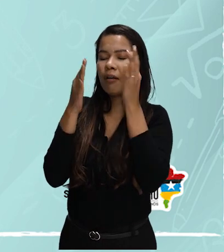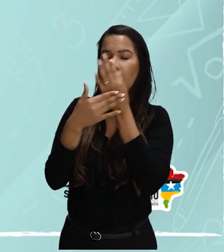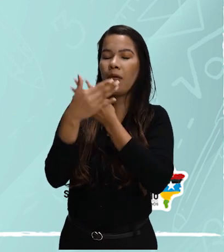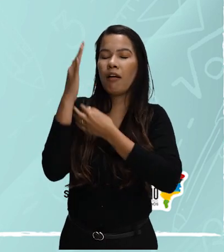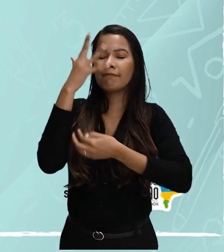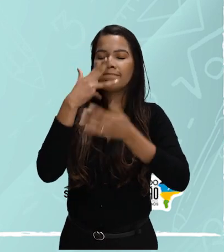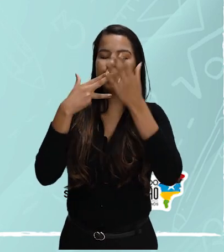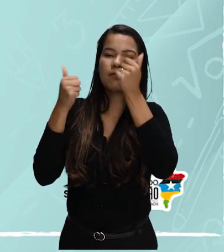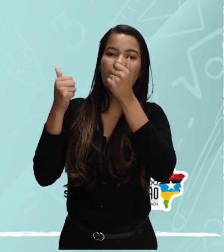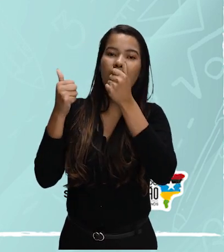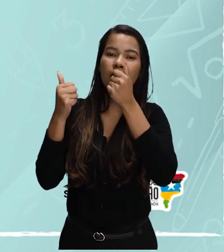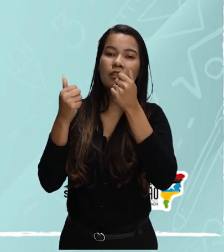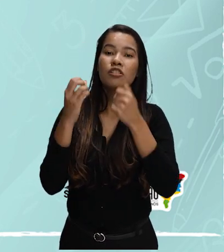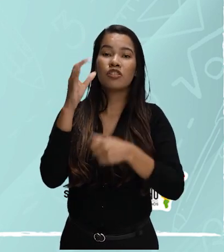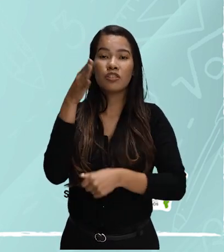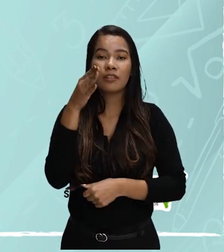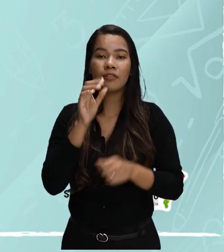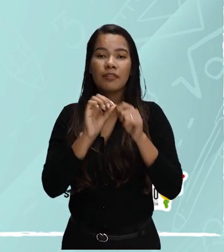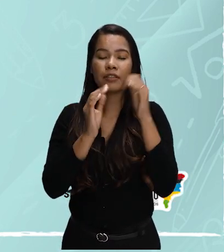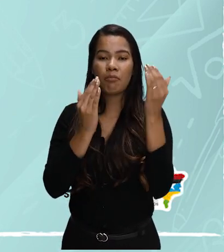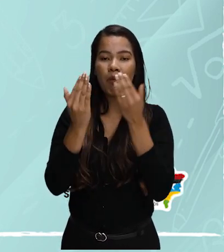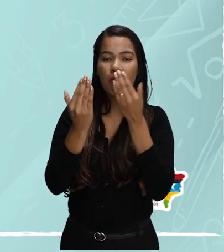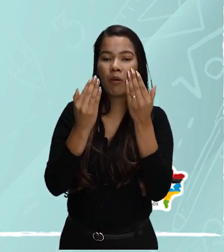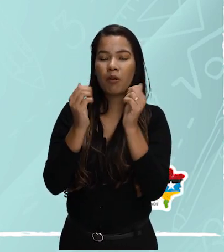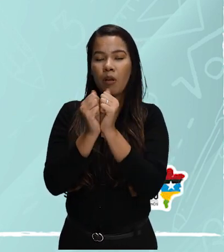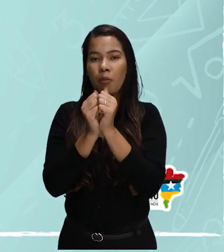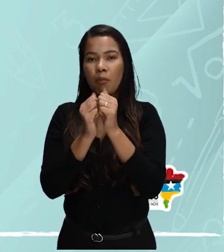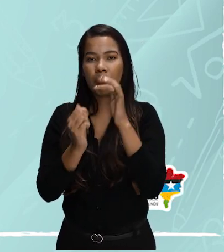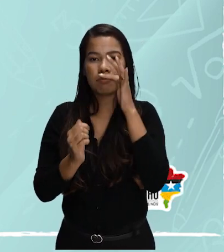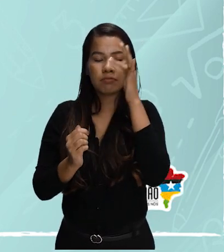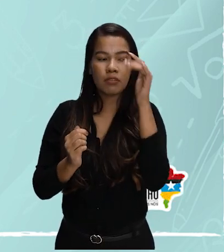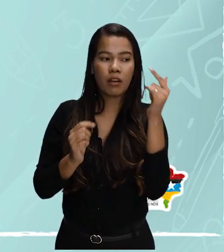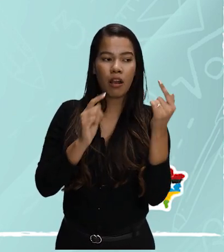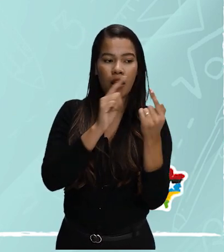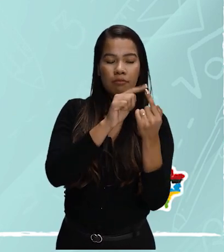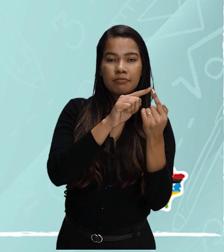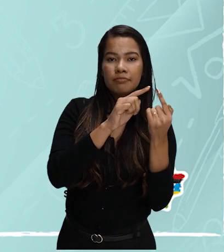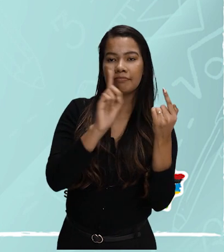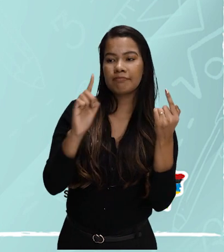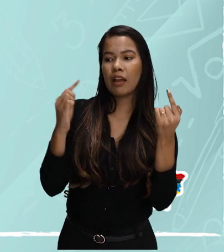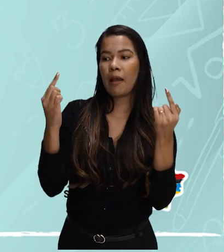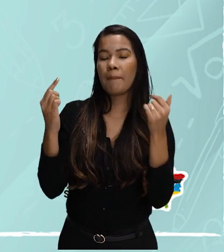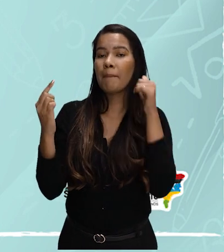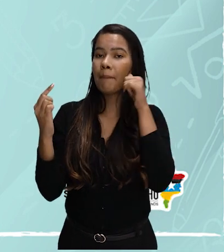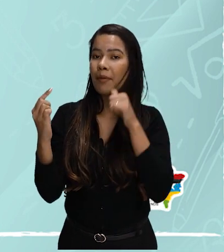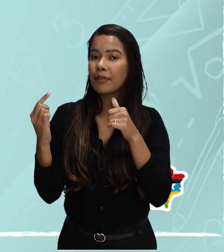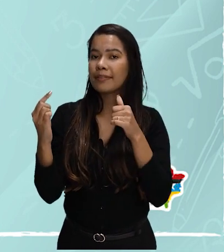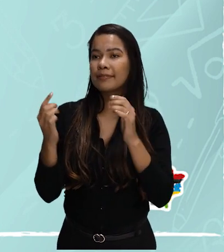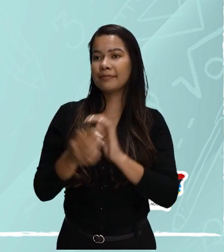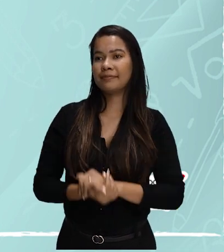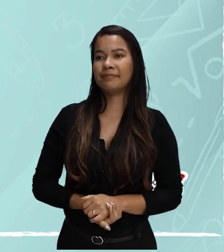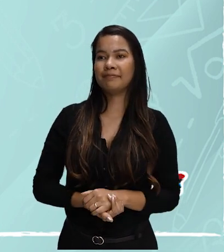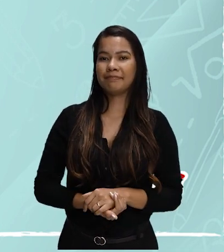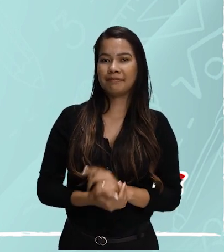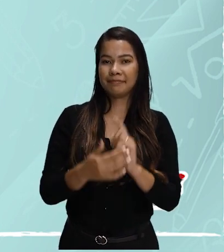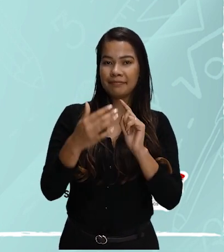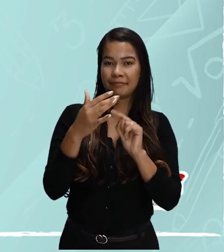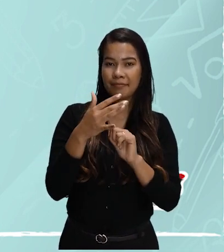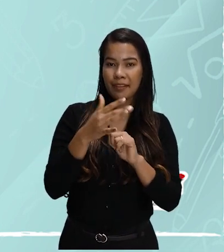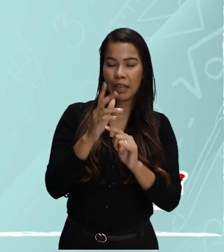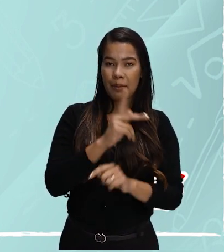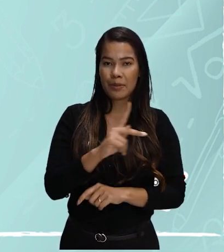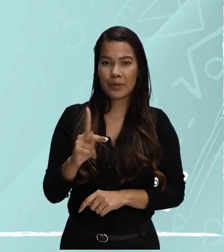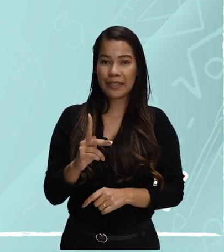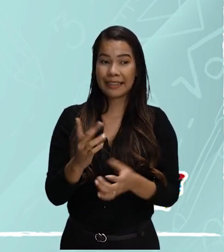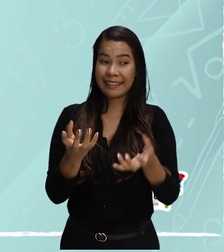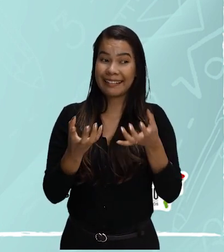uma comparação dessa sinhá mocinha com uma flor, ok? Queria saber cantar, gente, queria cantar essa música para vocês, que eu acho